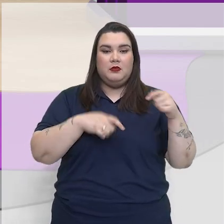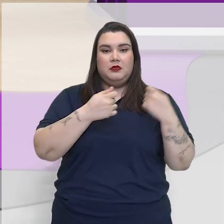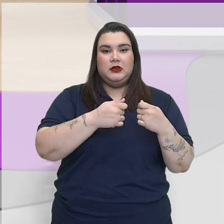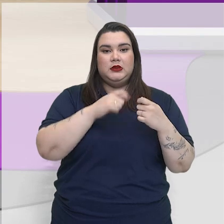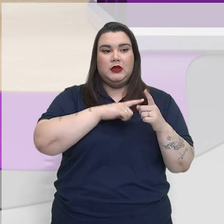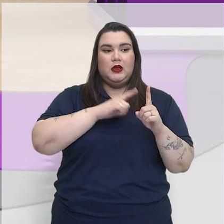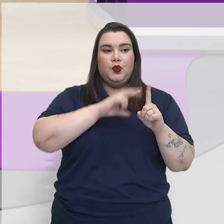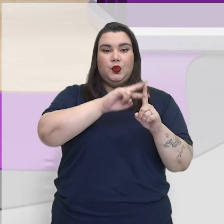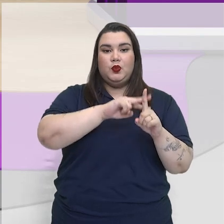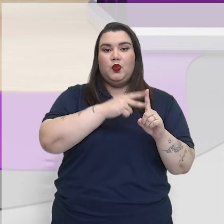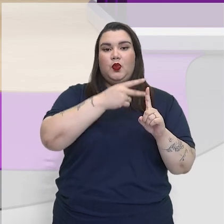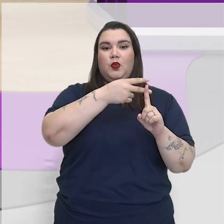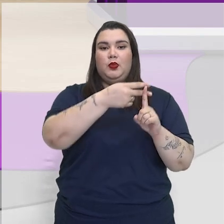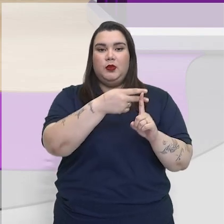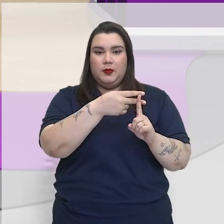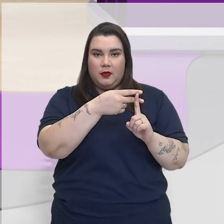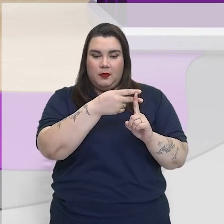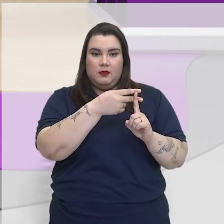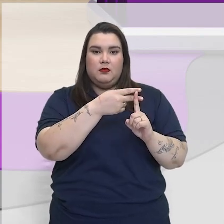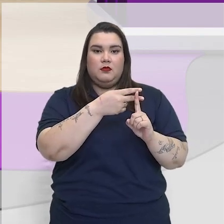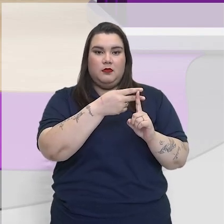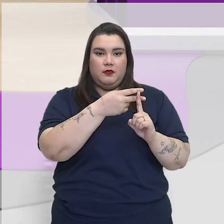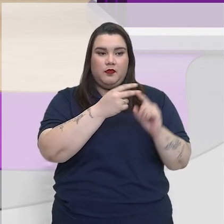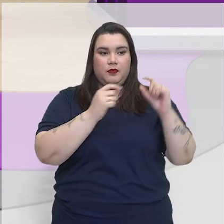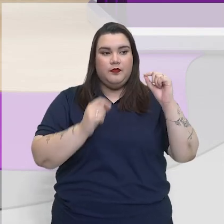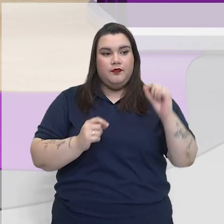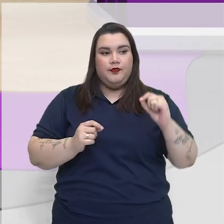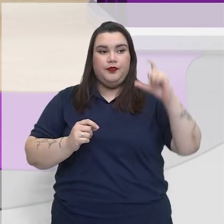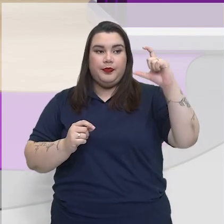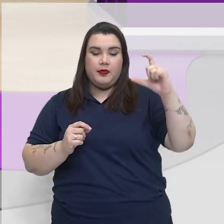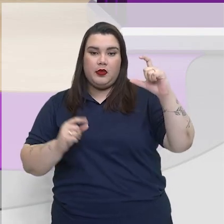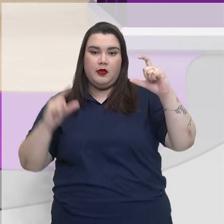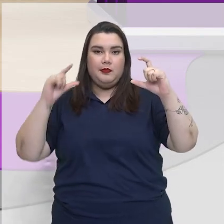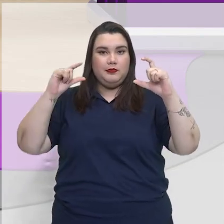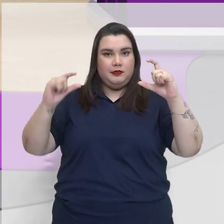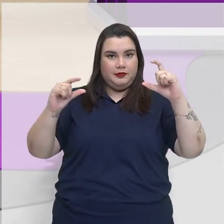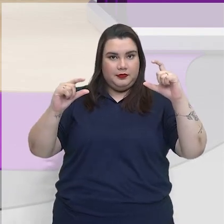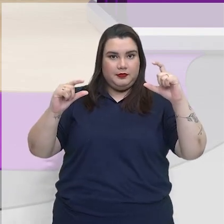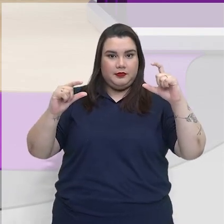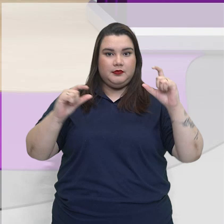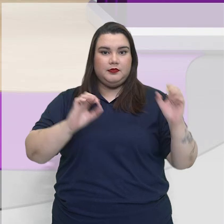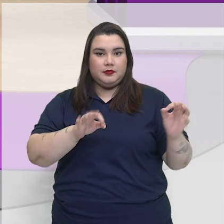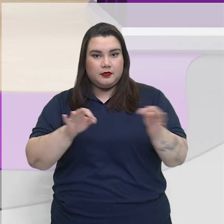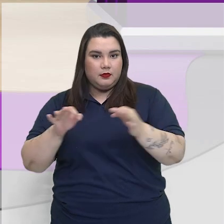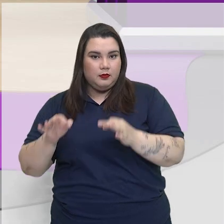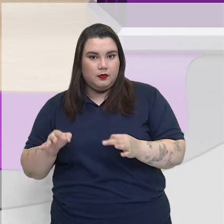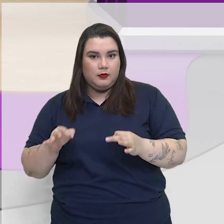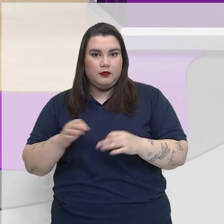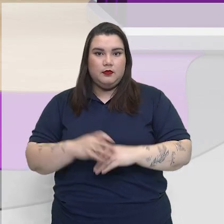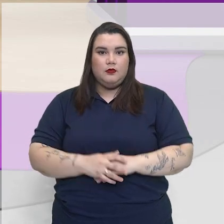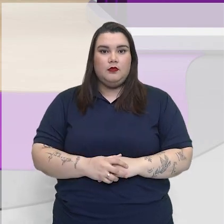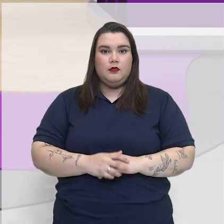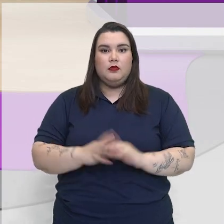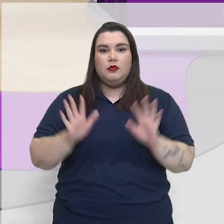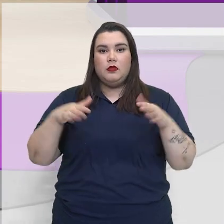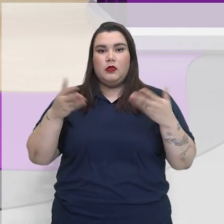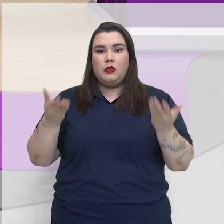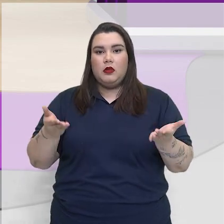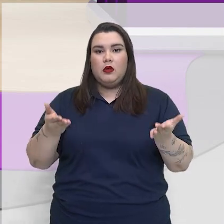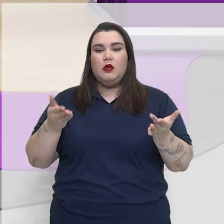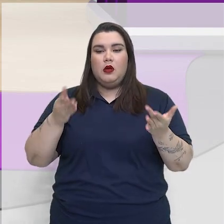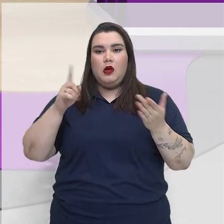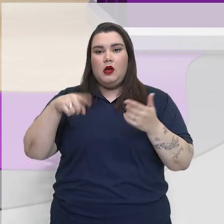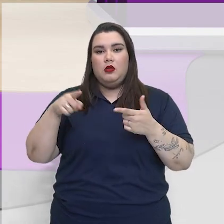ter mais a contribuir com esse presente do que a primeira irmã. Então, é isso que